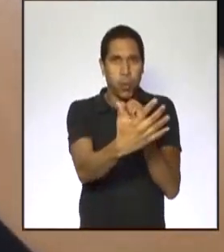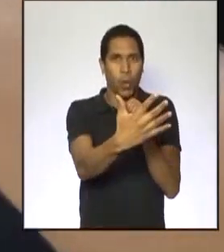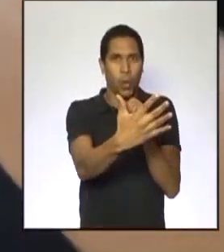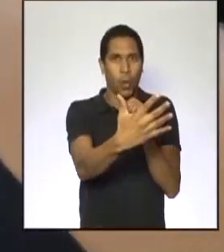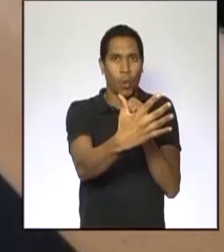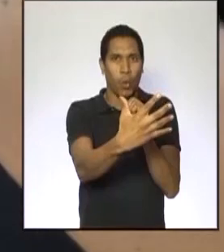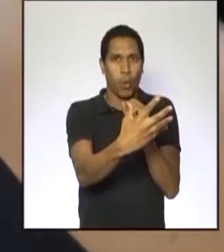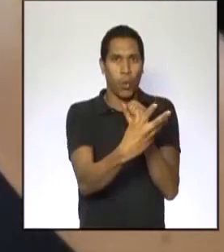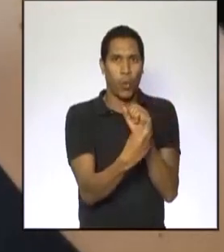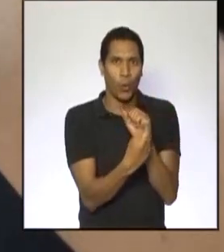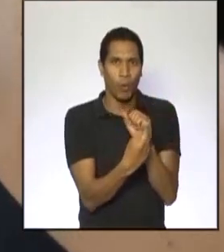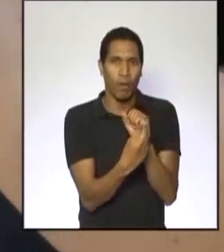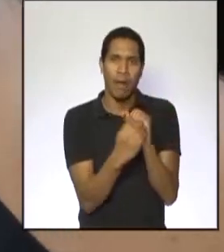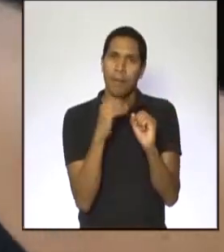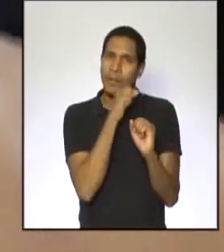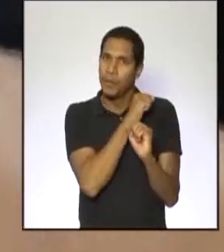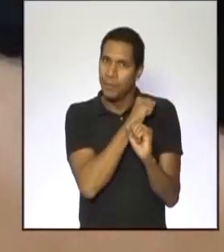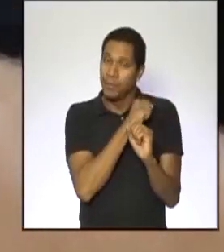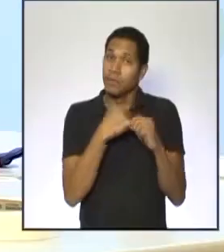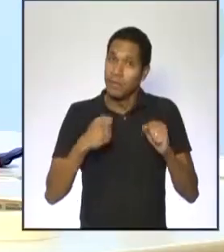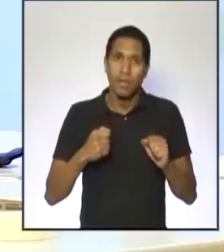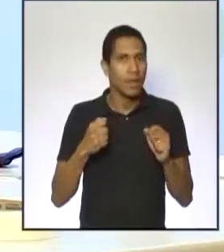lei de Newton, ação e reação.